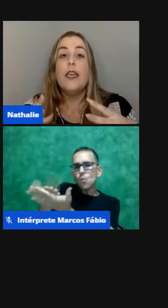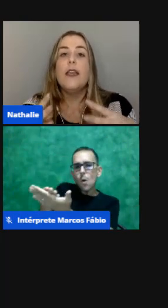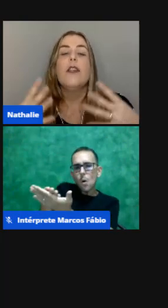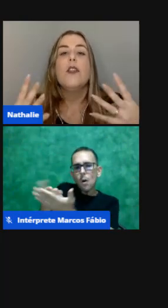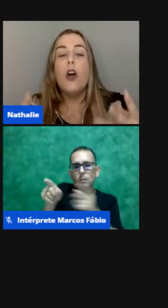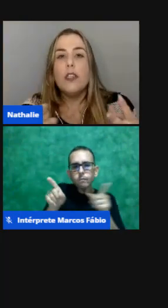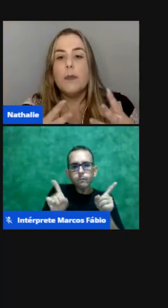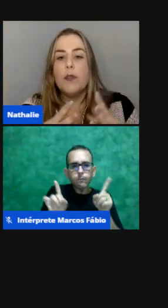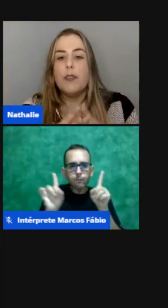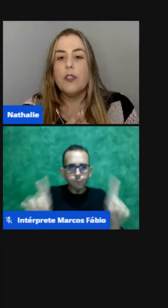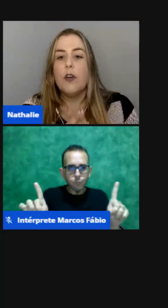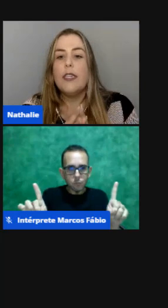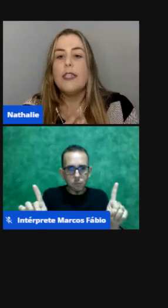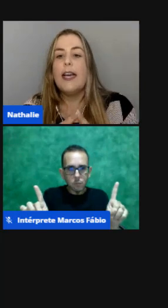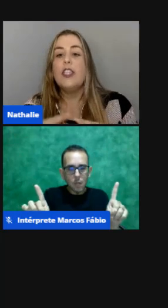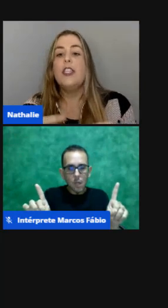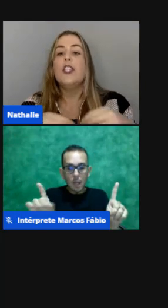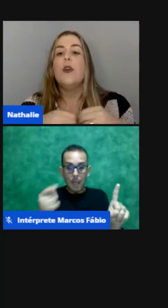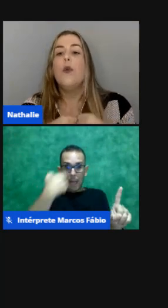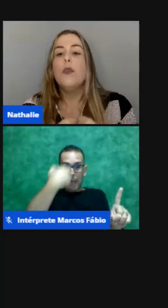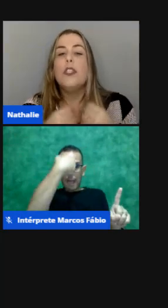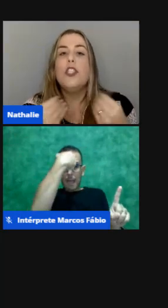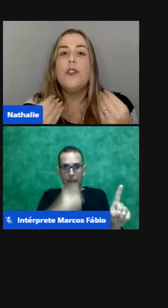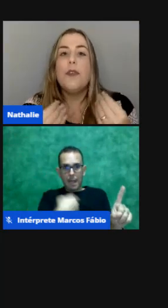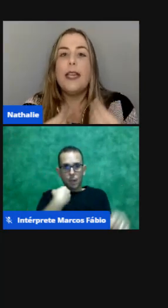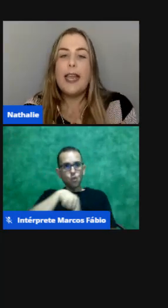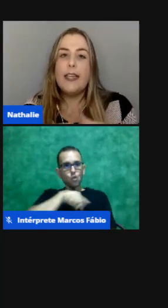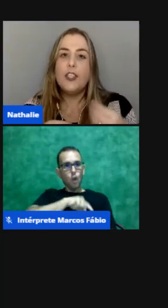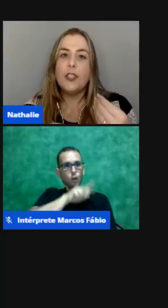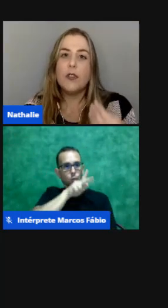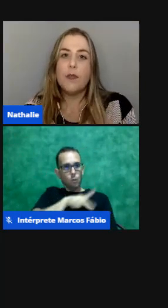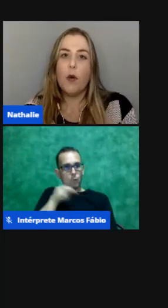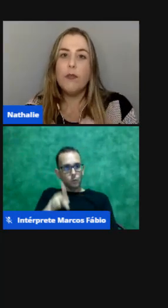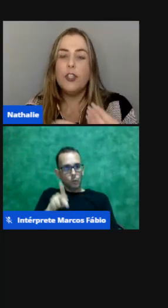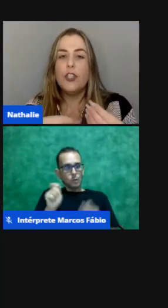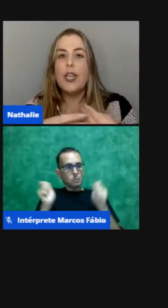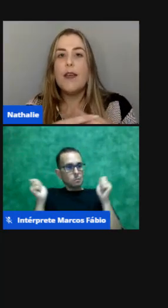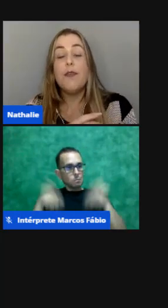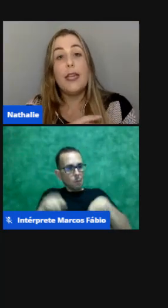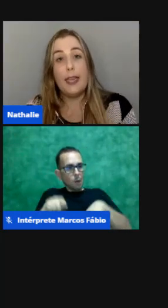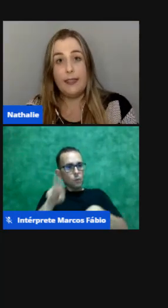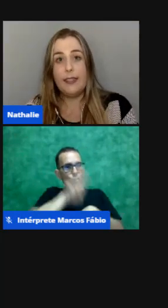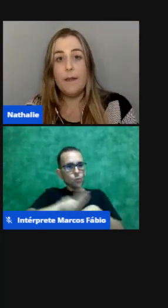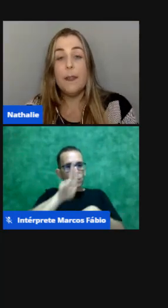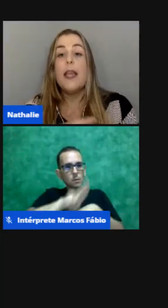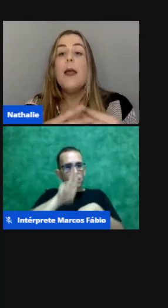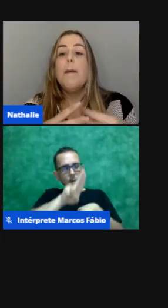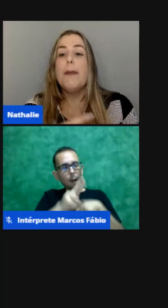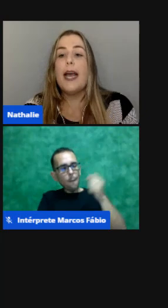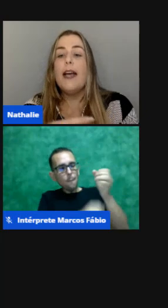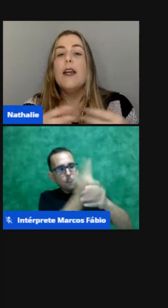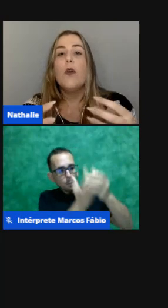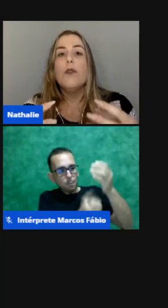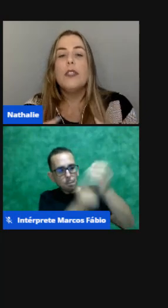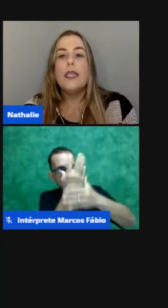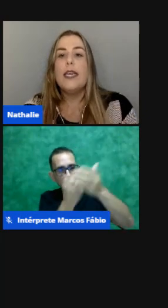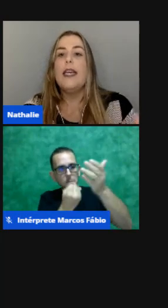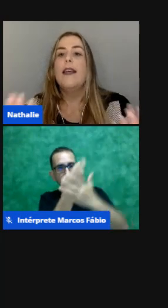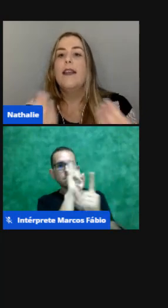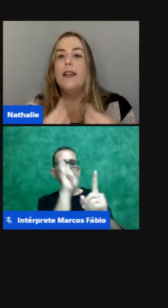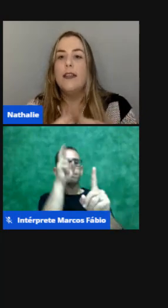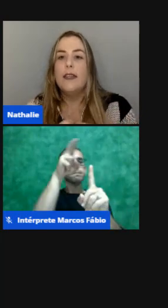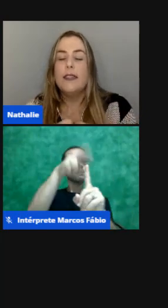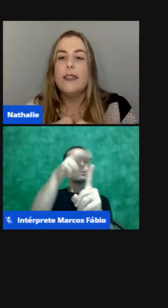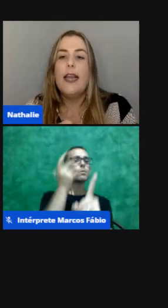importante que nós, professores, a gente use de diferentes fontes de referência para